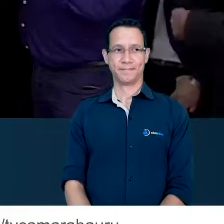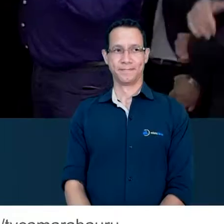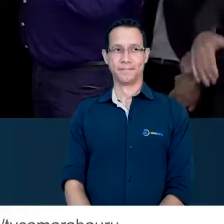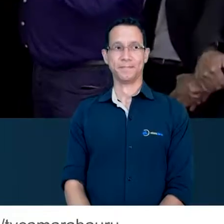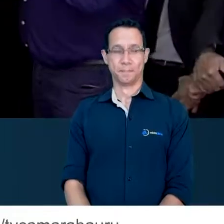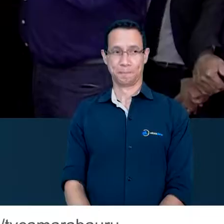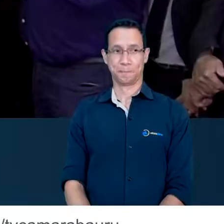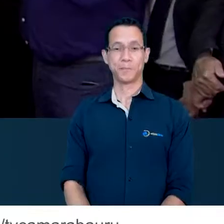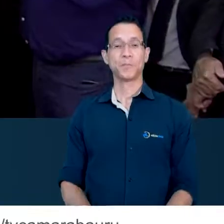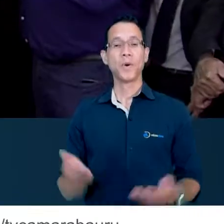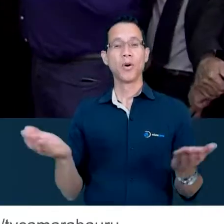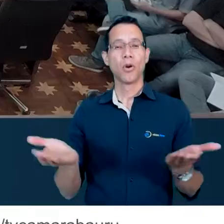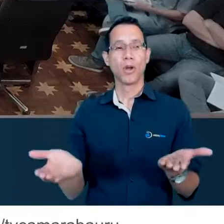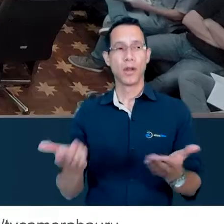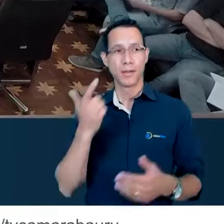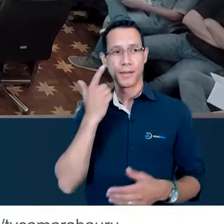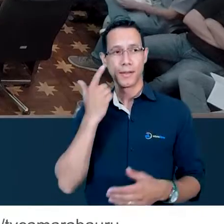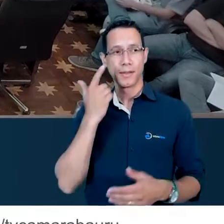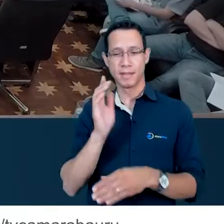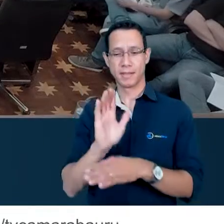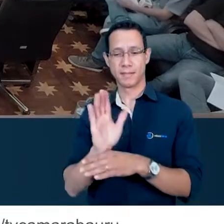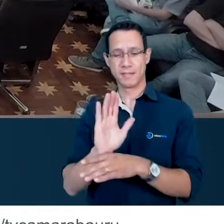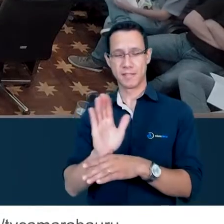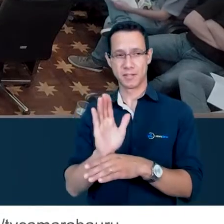Assistiremos agora a um vídeo.